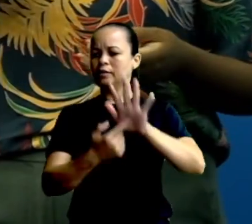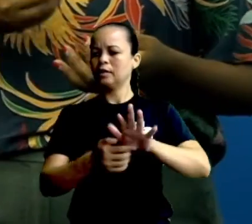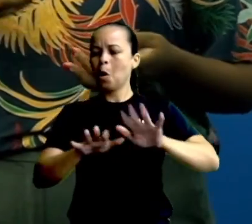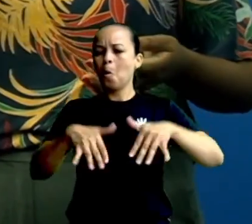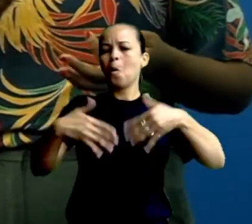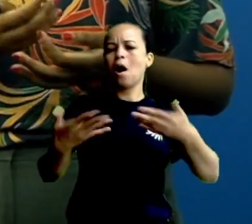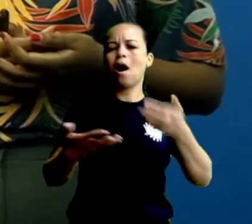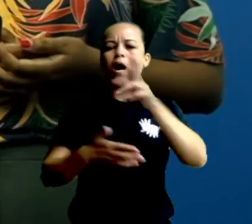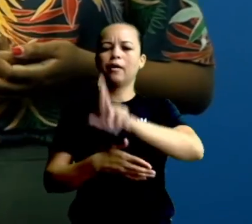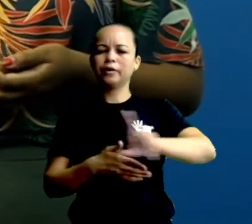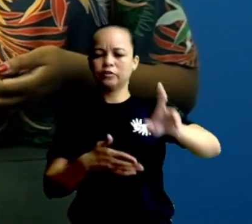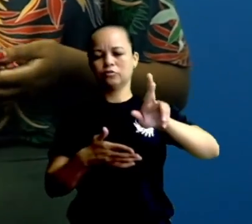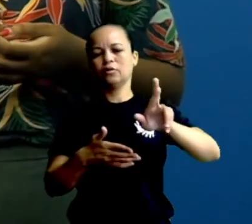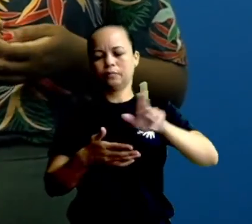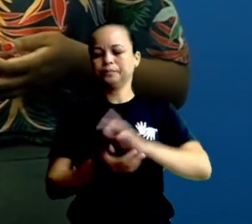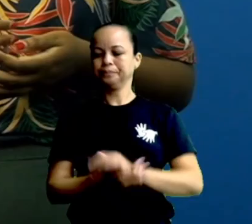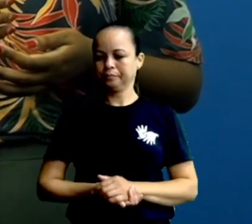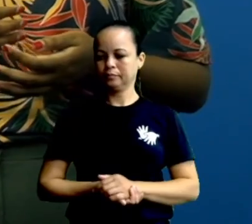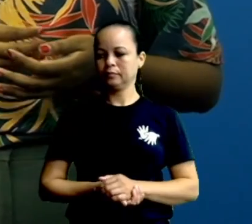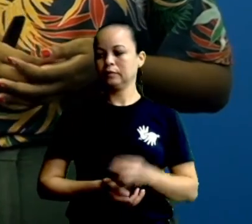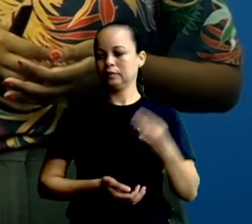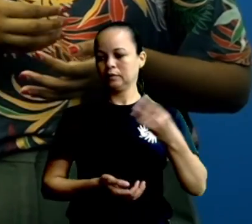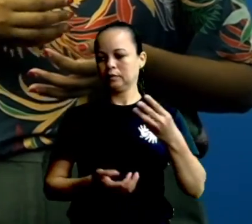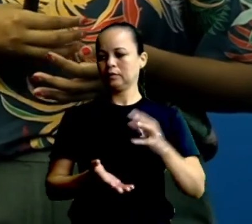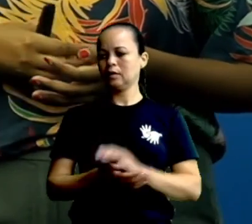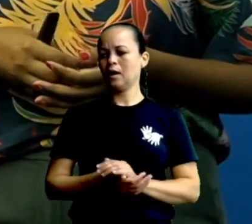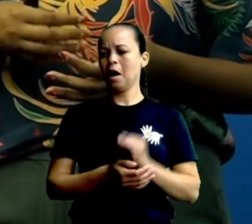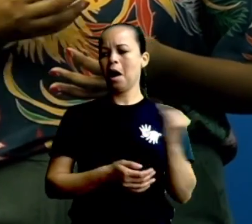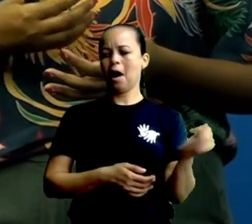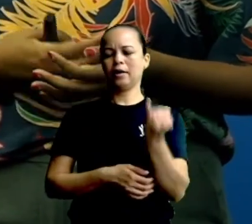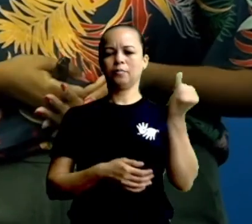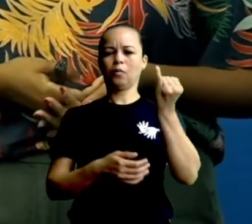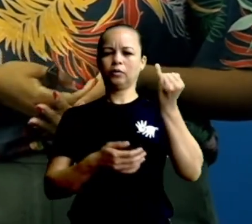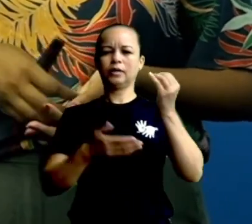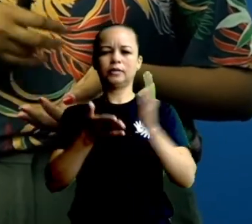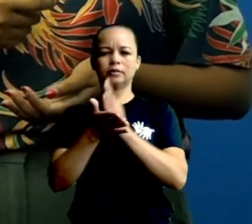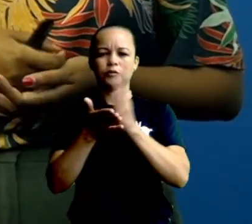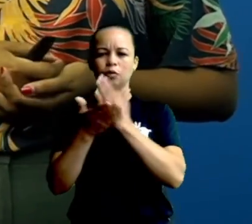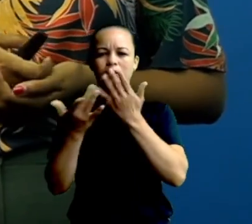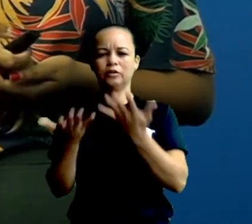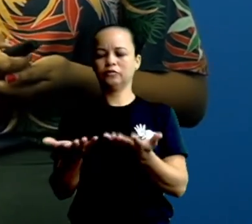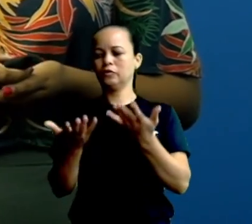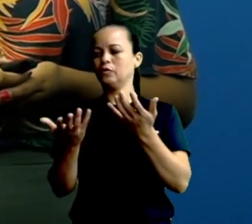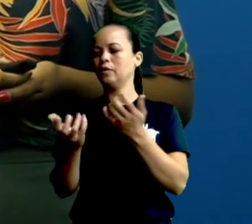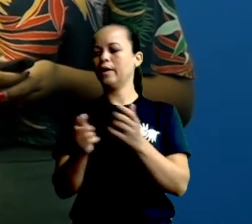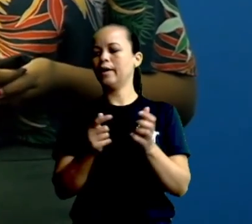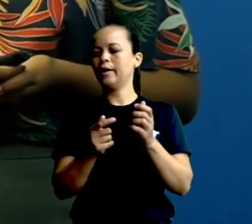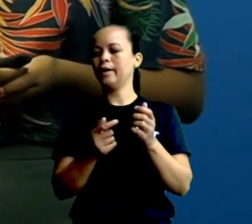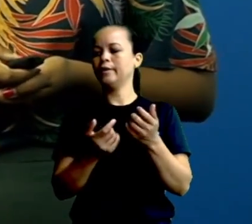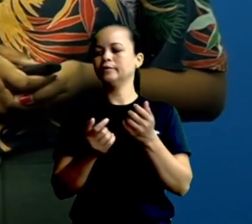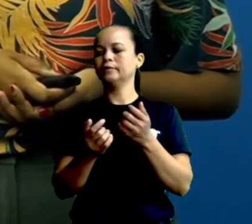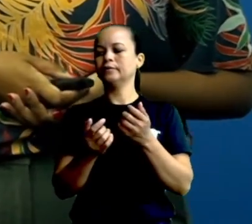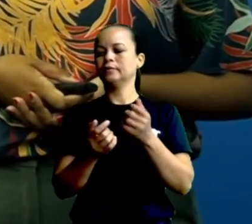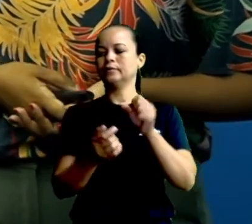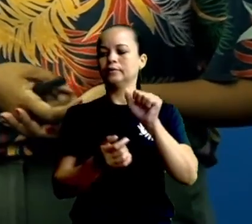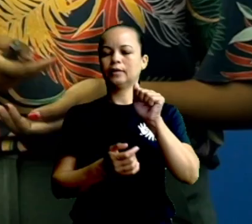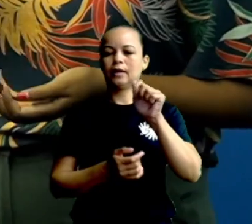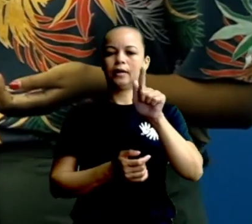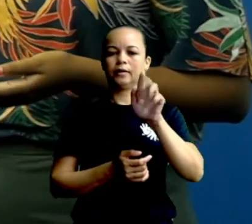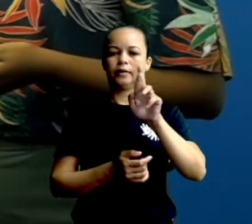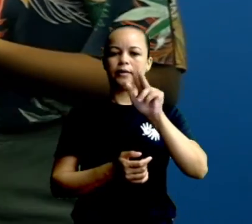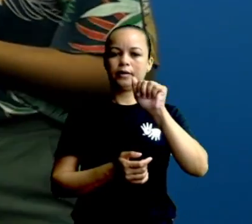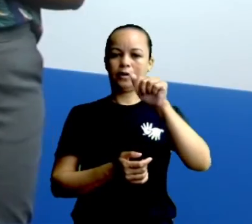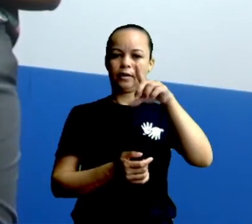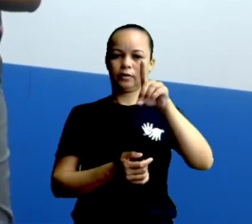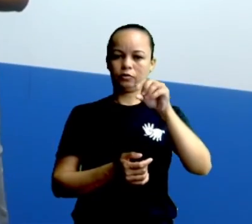né? E a terceira questão, qual a importância dos livros sagrados para as religiões? E